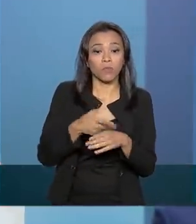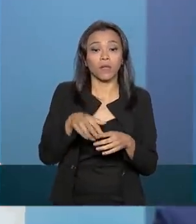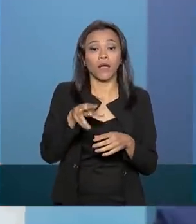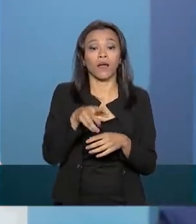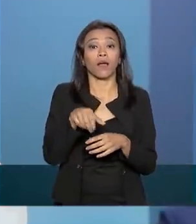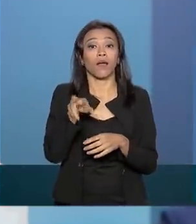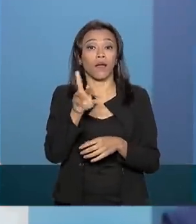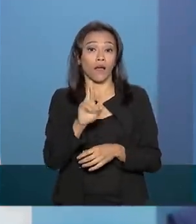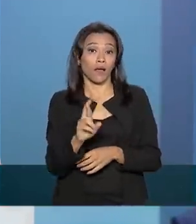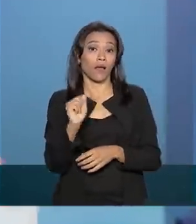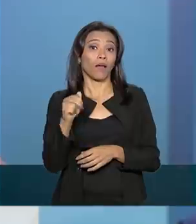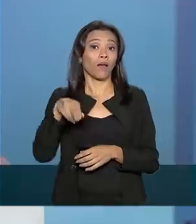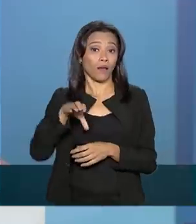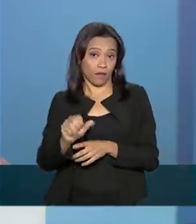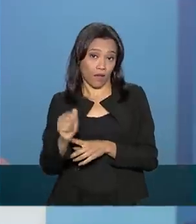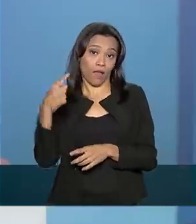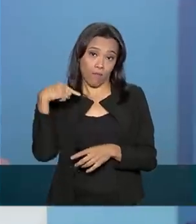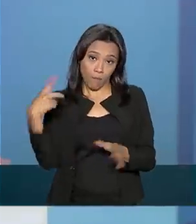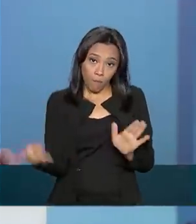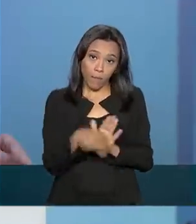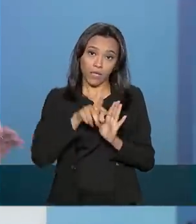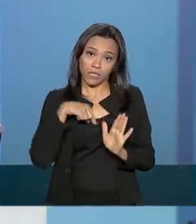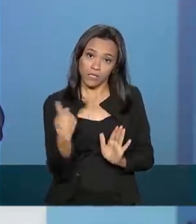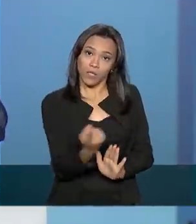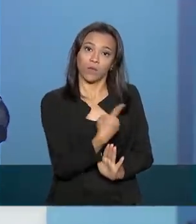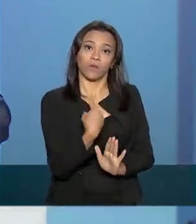é nossa.